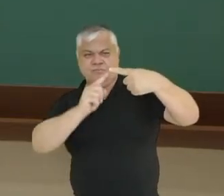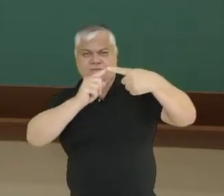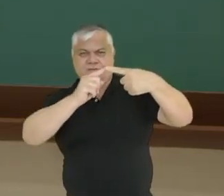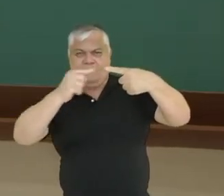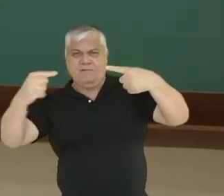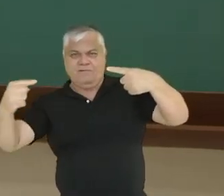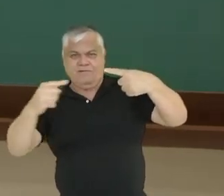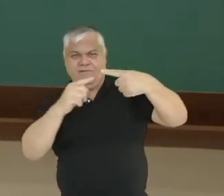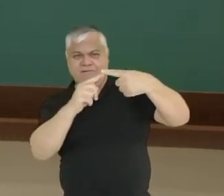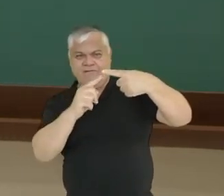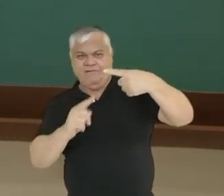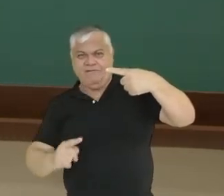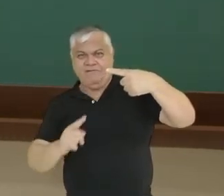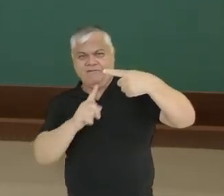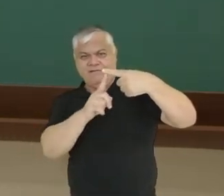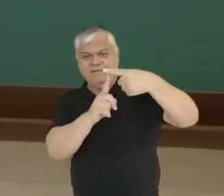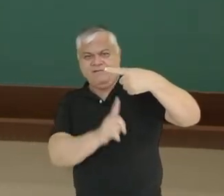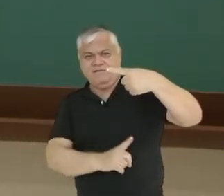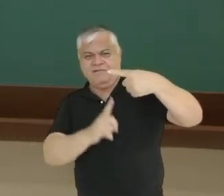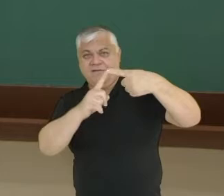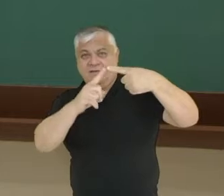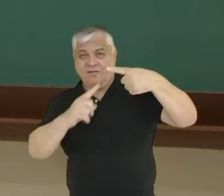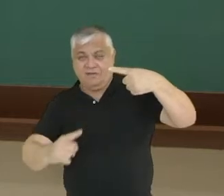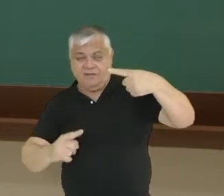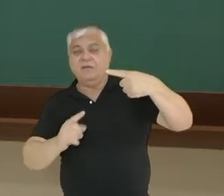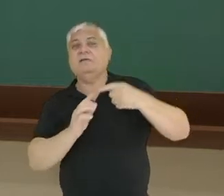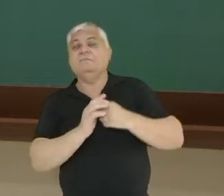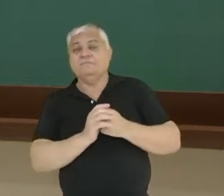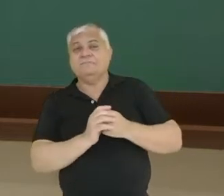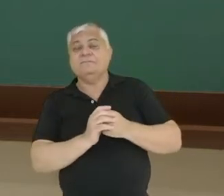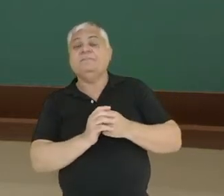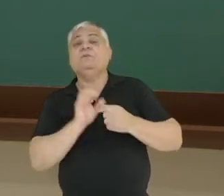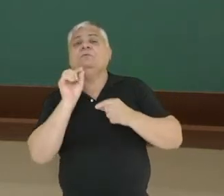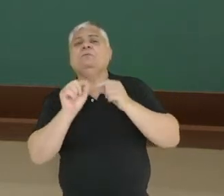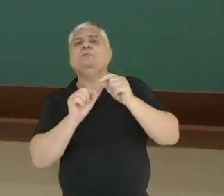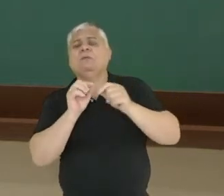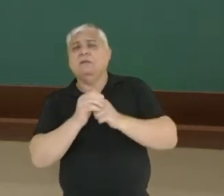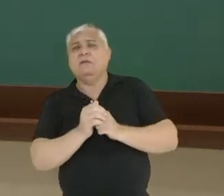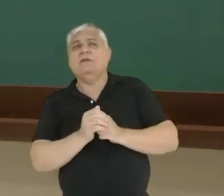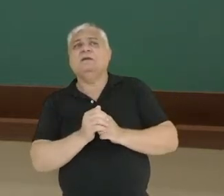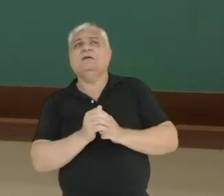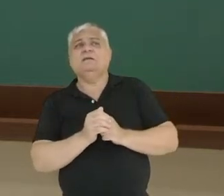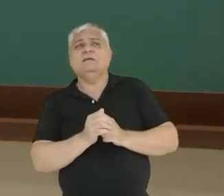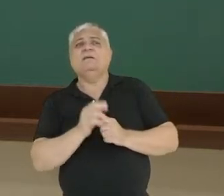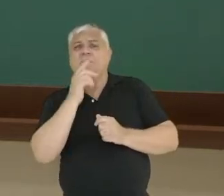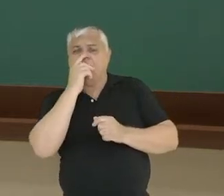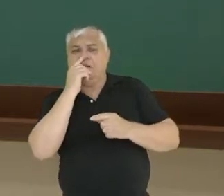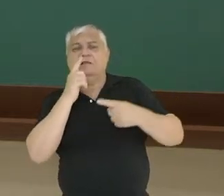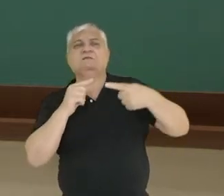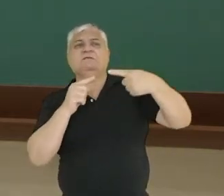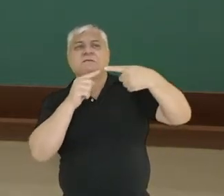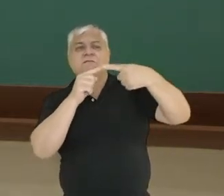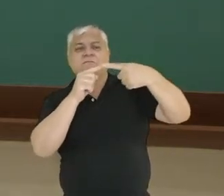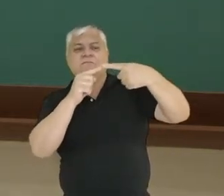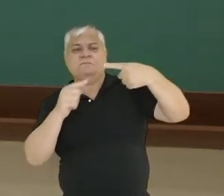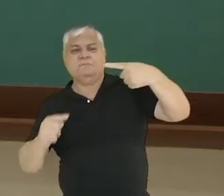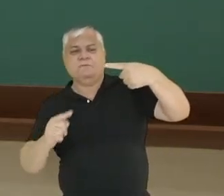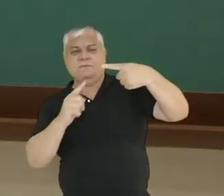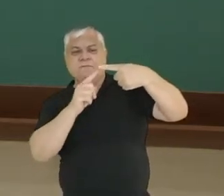viram que esse polígono, que é um hexágono, ele foi dividido em